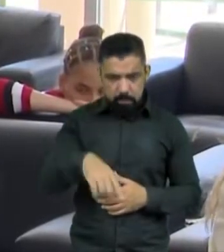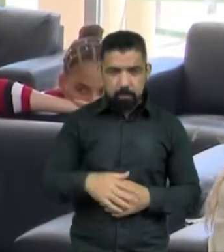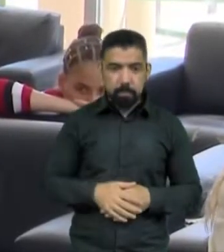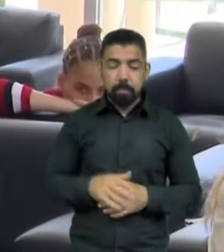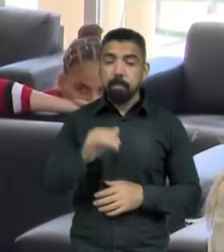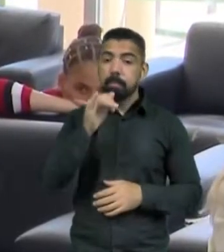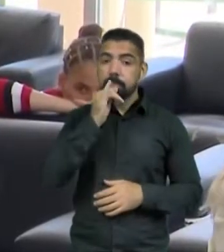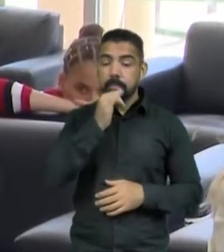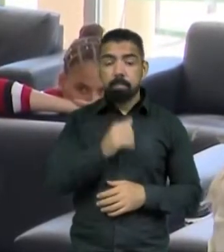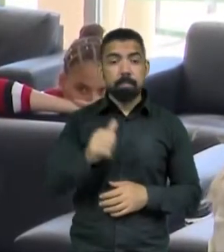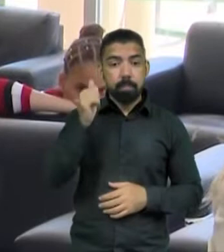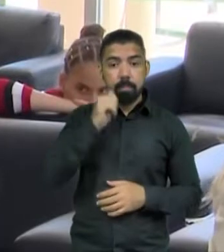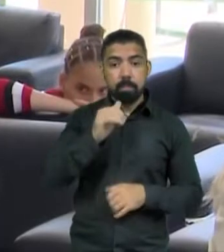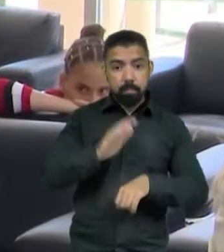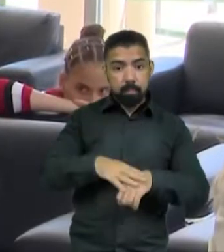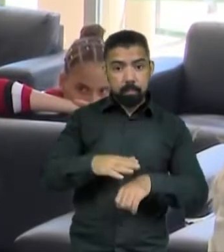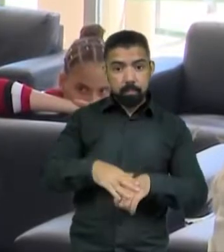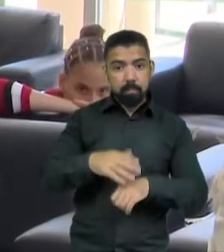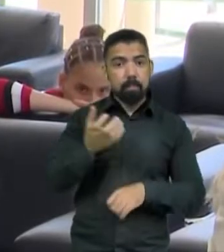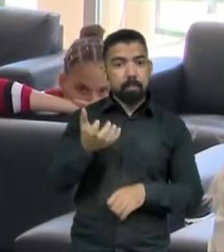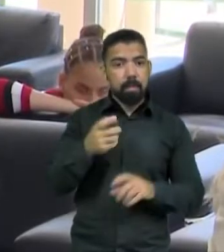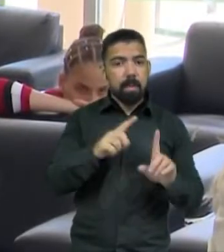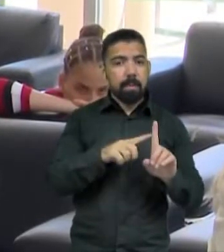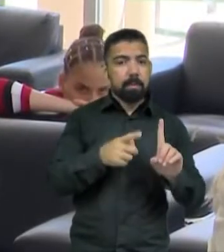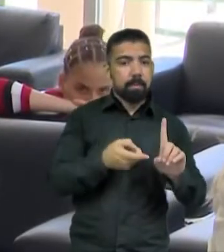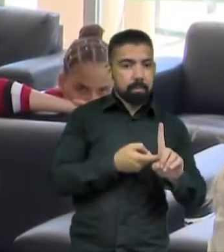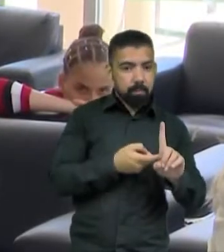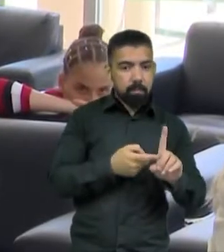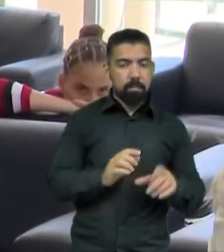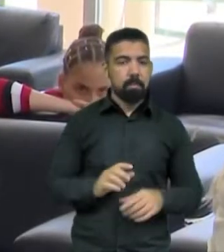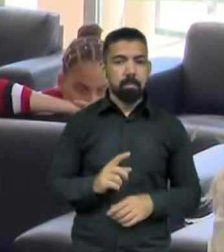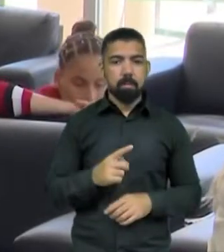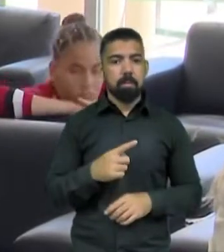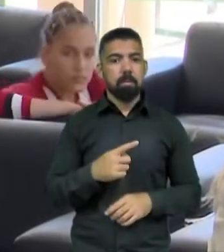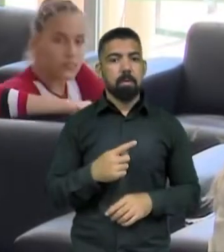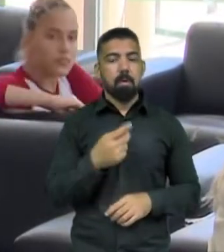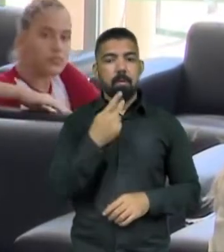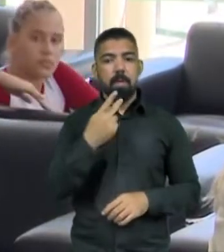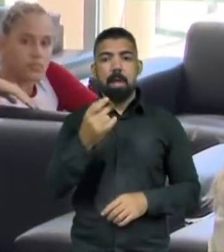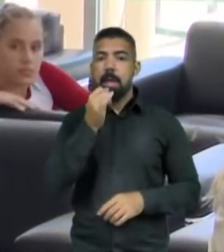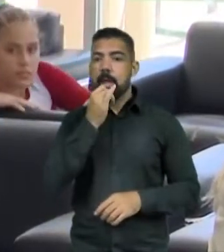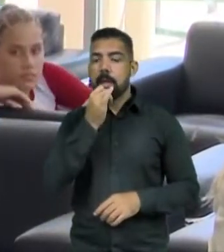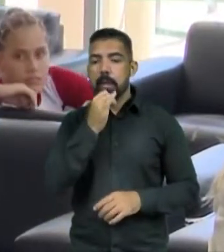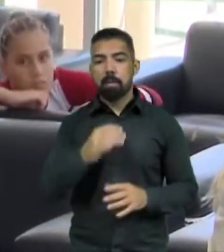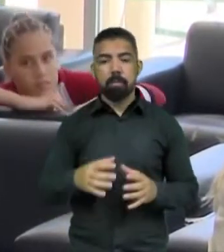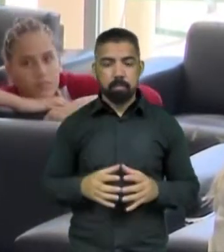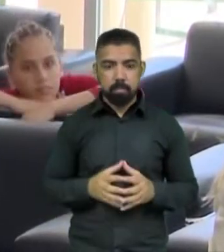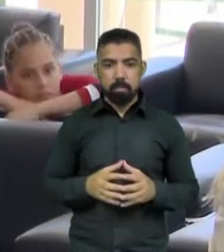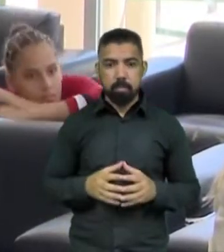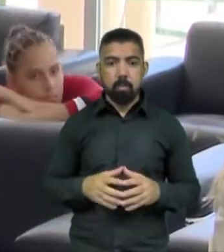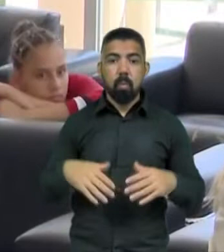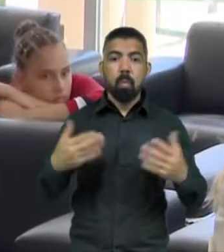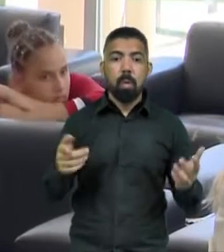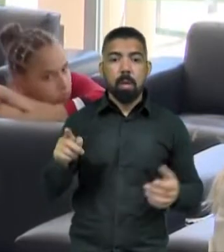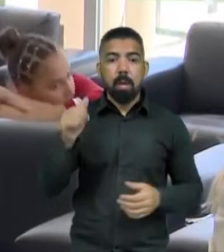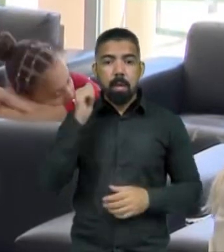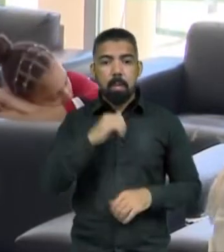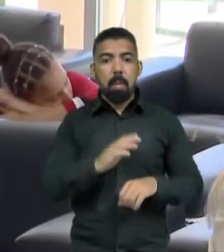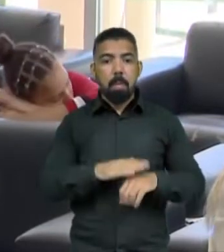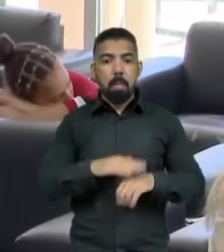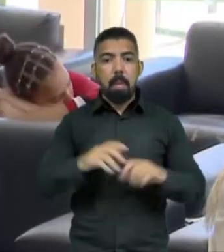que está pensando em engravidar, nós não temos como mensurar o quanto de álcool você pode